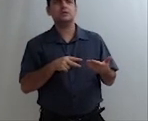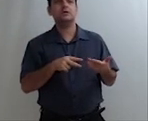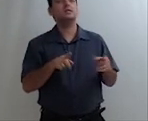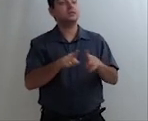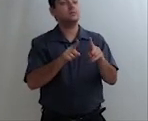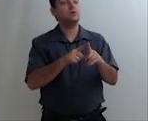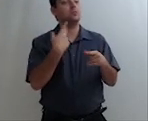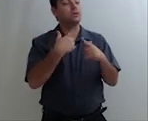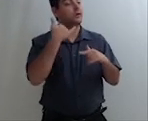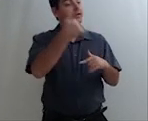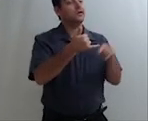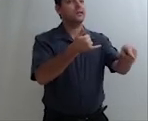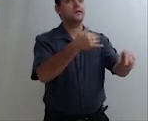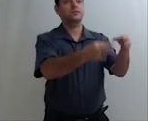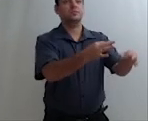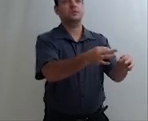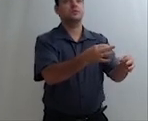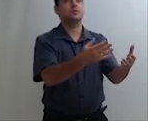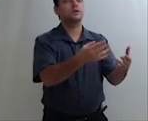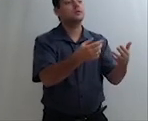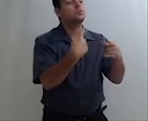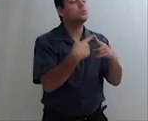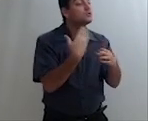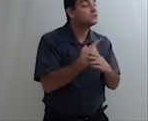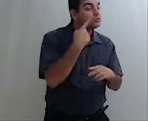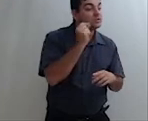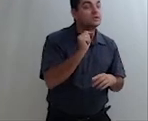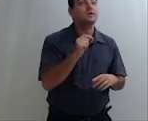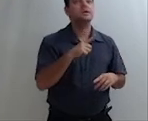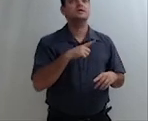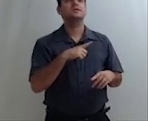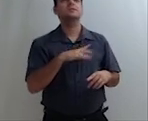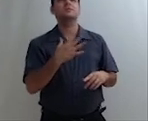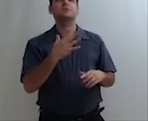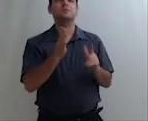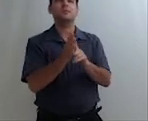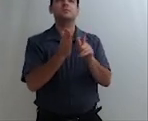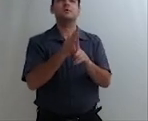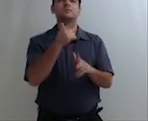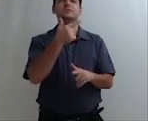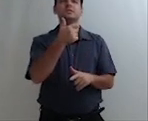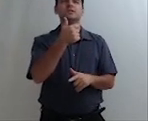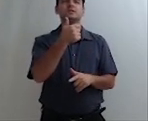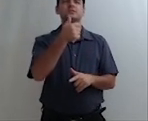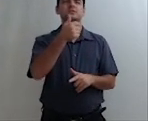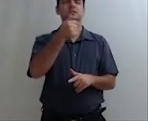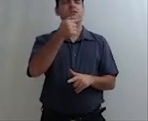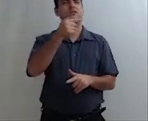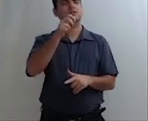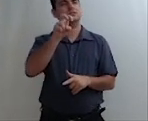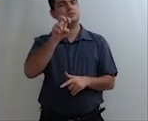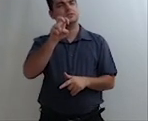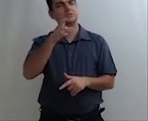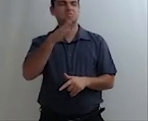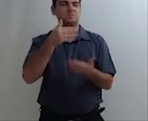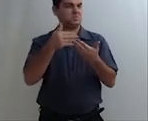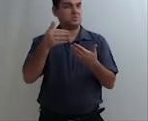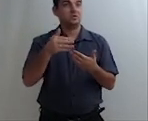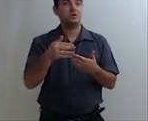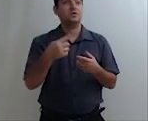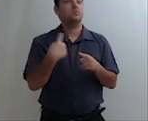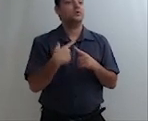origem que estão as folhas 175 176 dos Altos a defesa impetrou esse